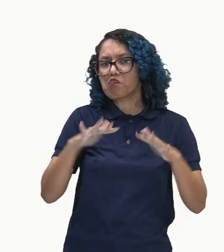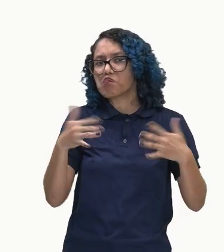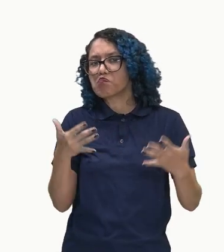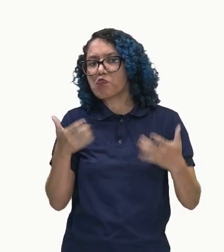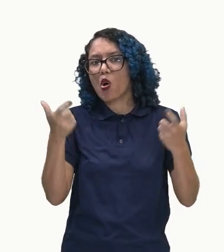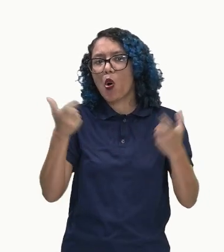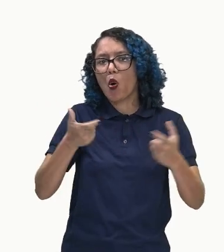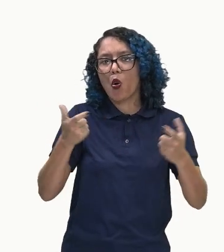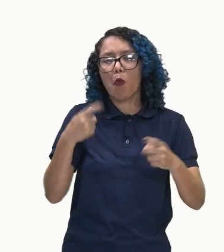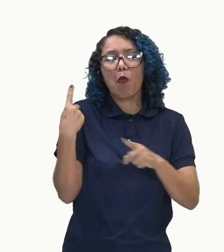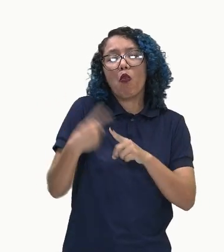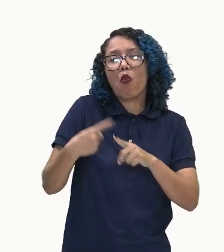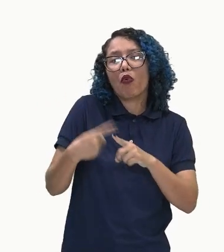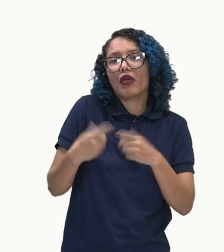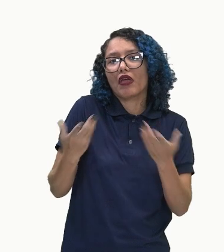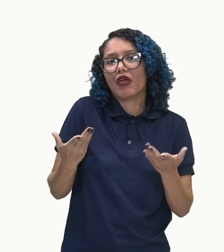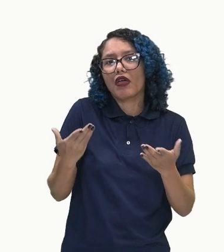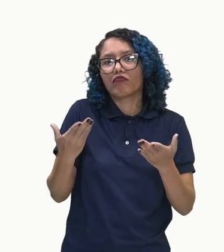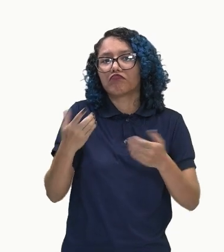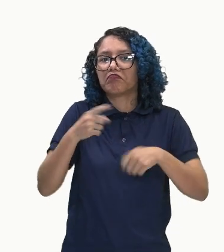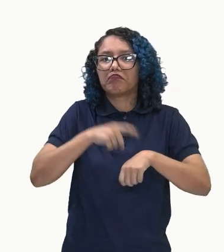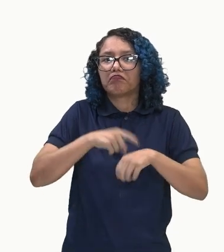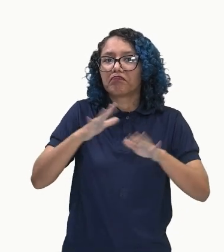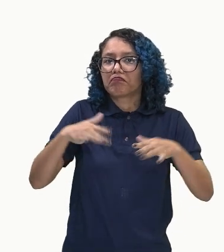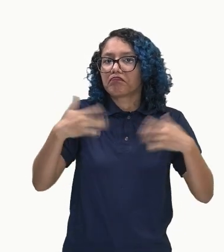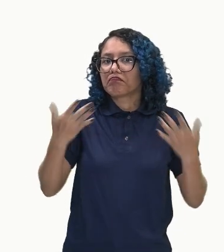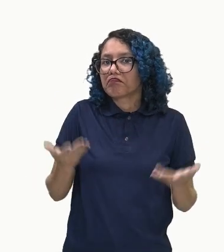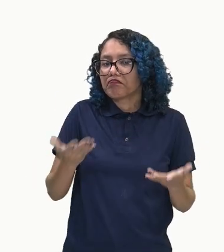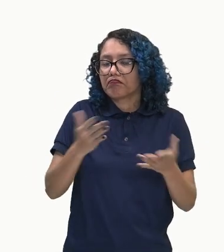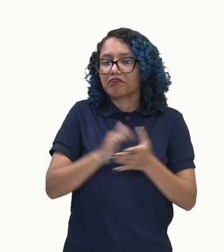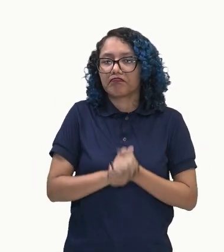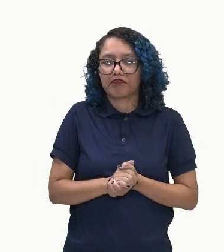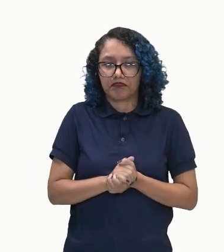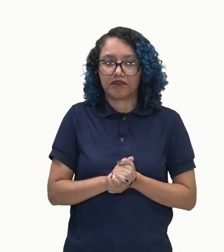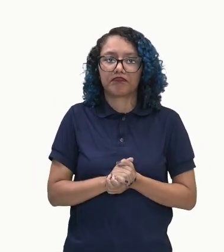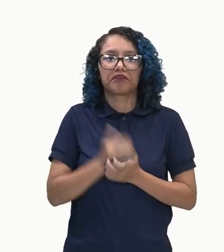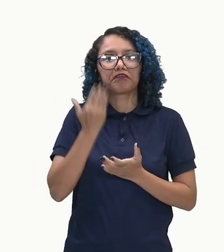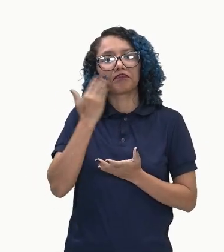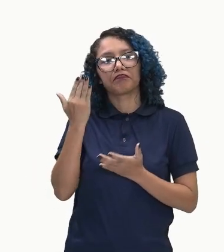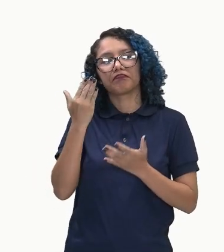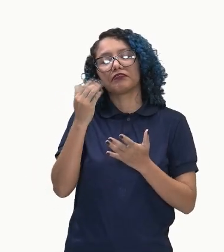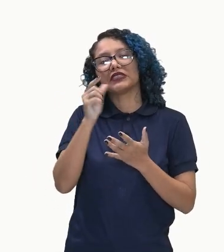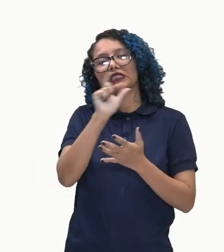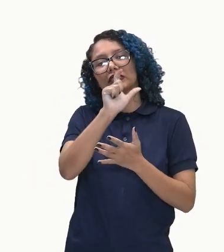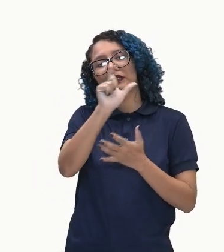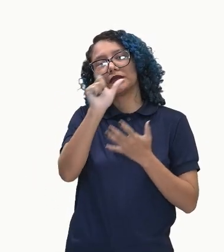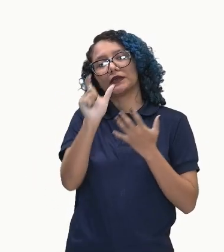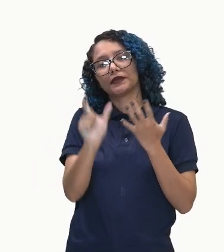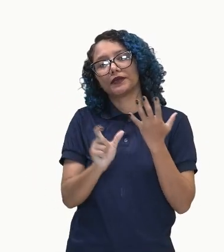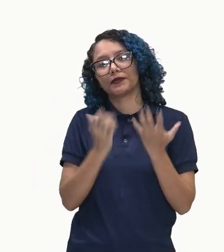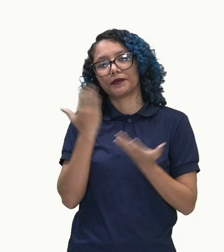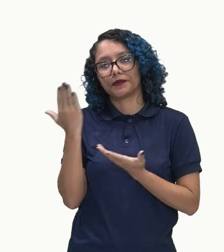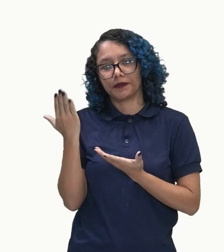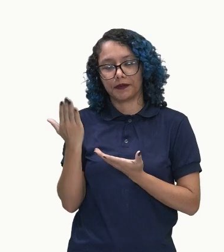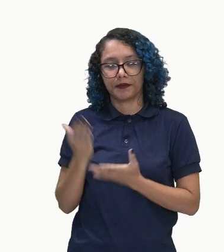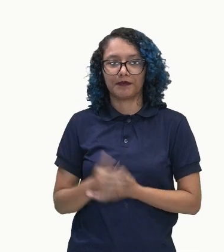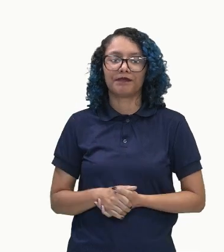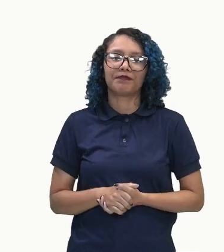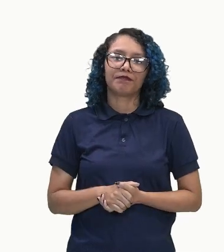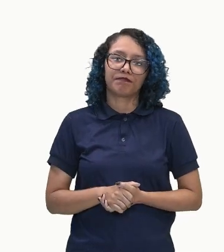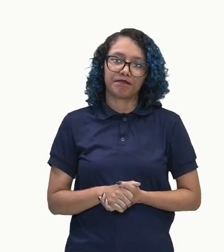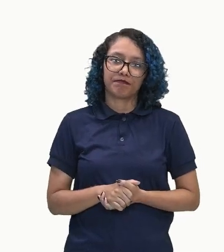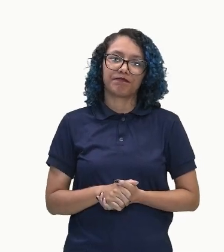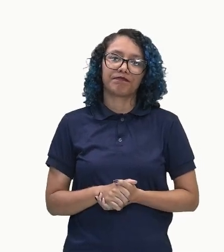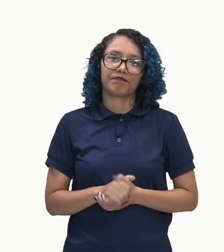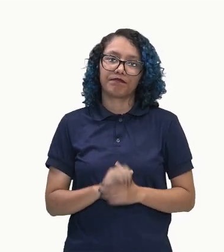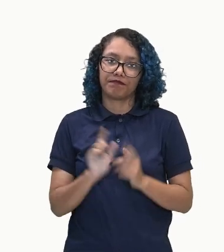que ponto, tá certo? How, when, where, why, to what extent. Então, essa é a